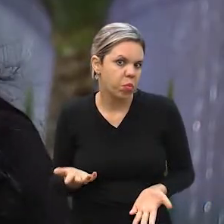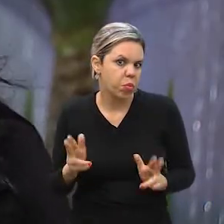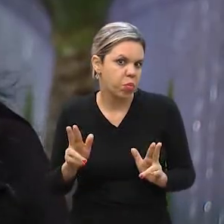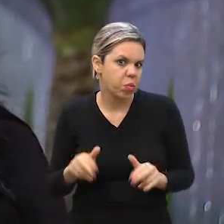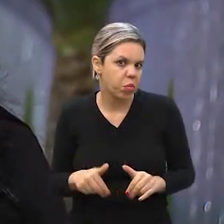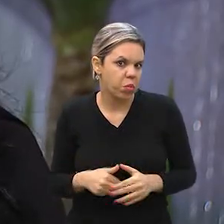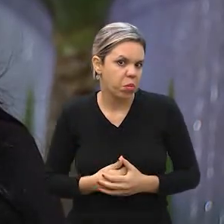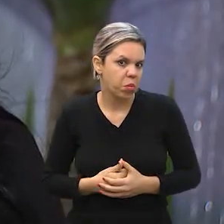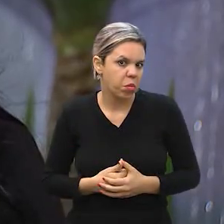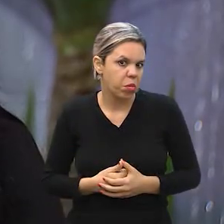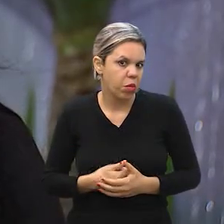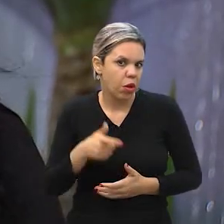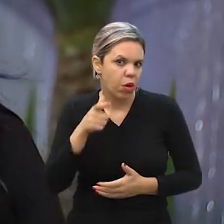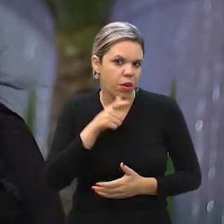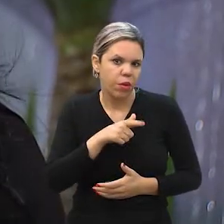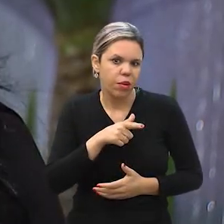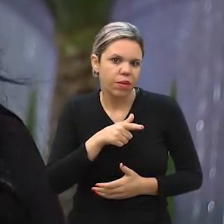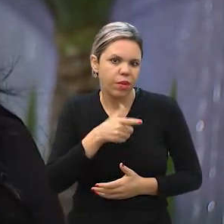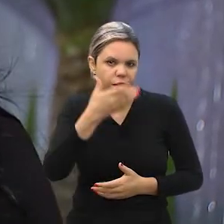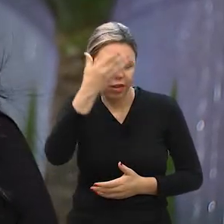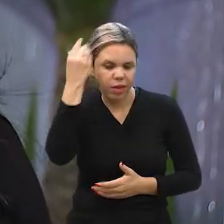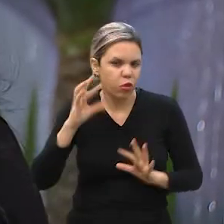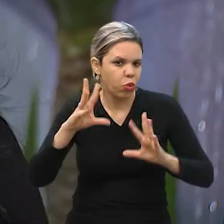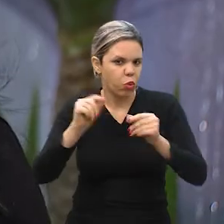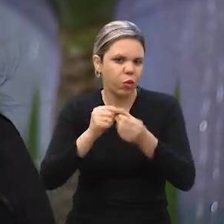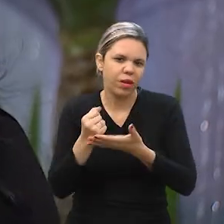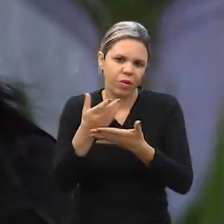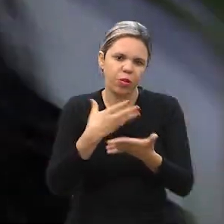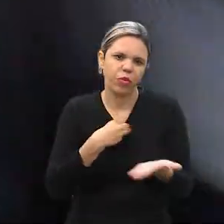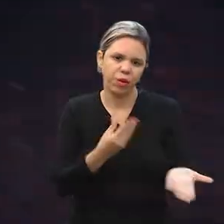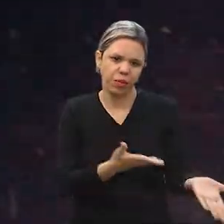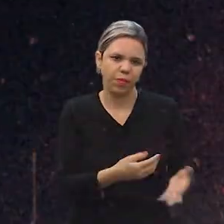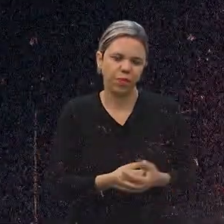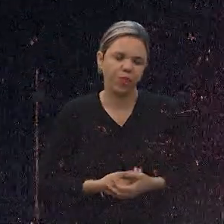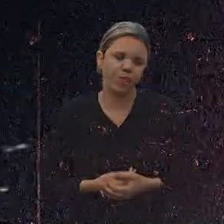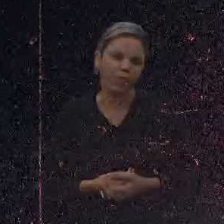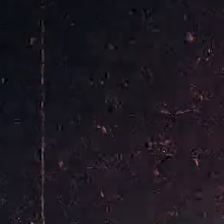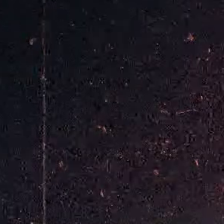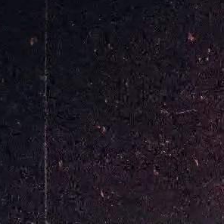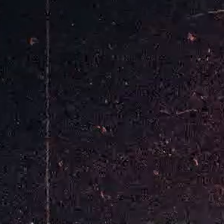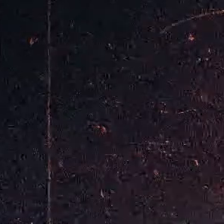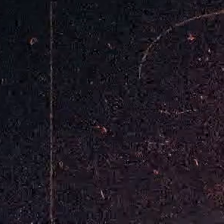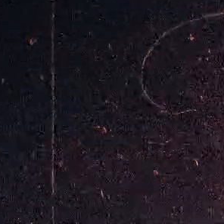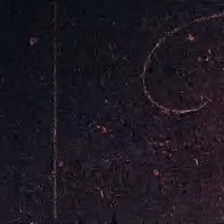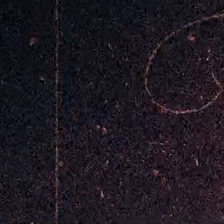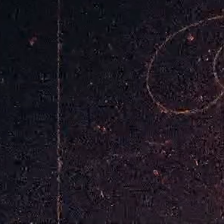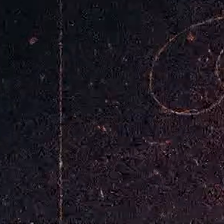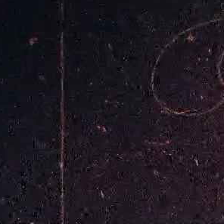nunca vou conseguir retribuir tudo que ela fez pelo meu filho.